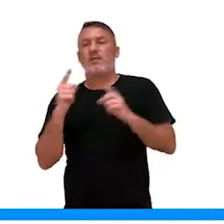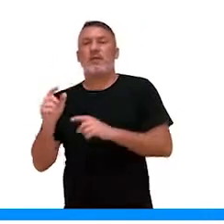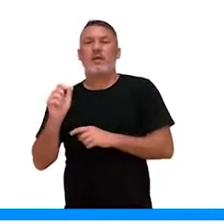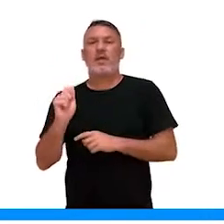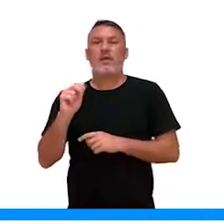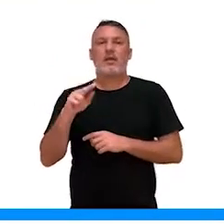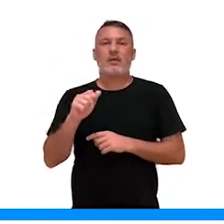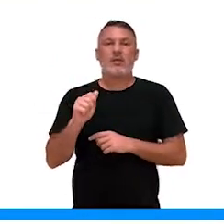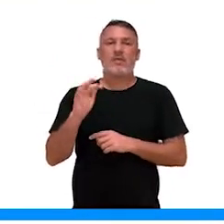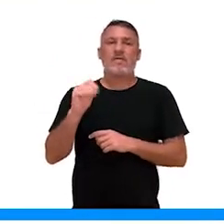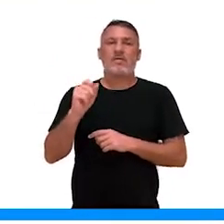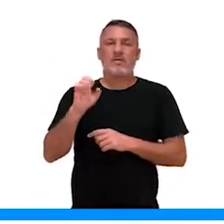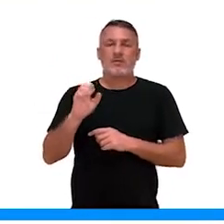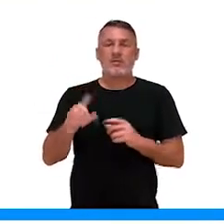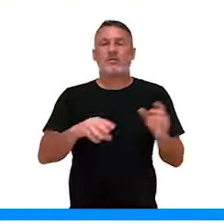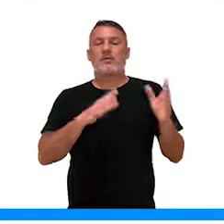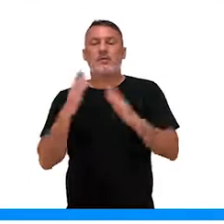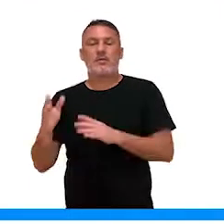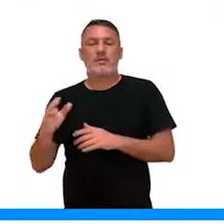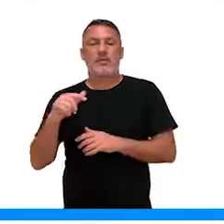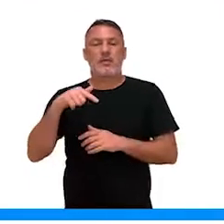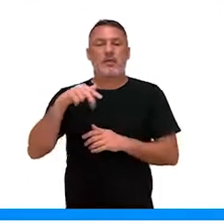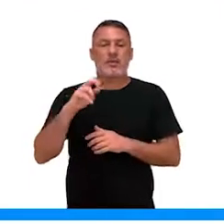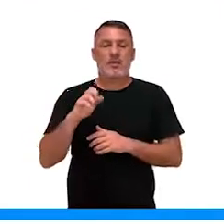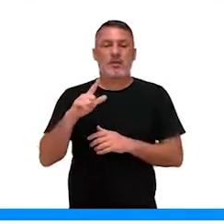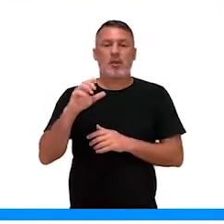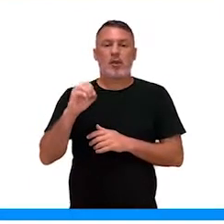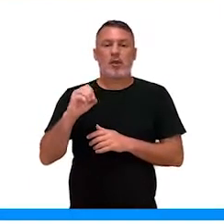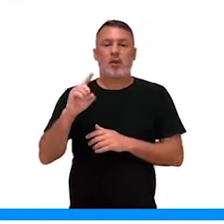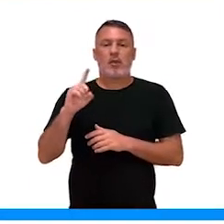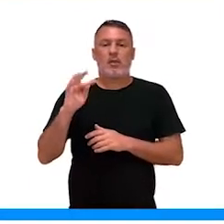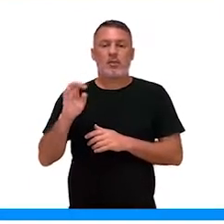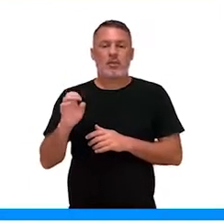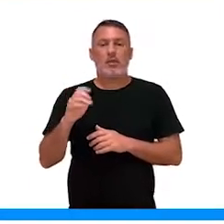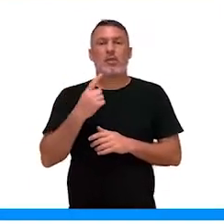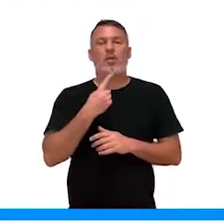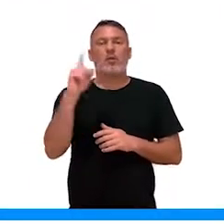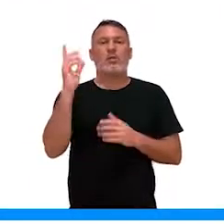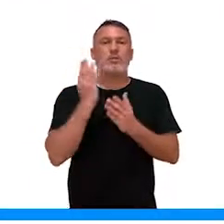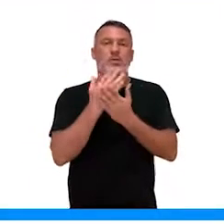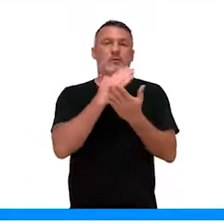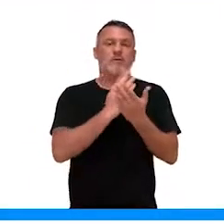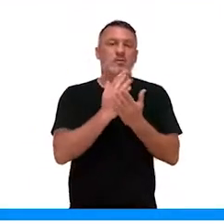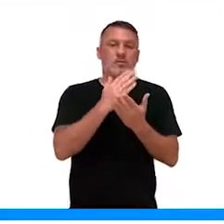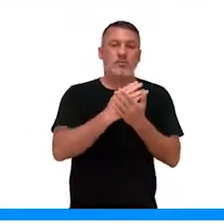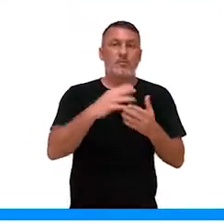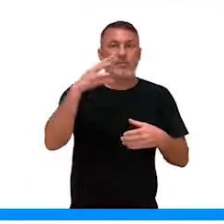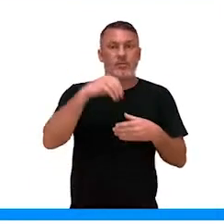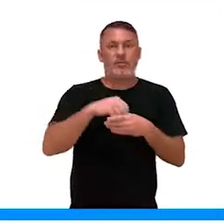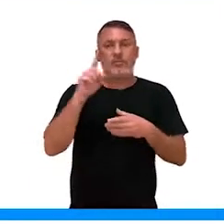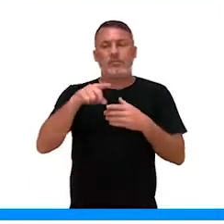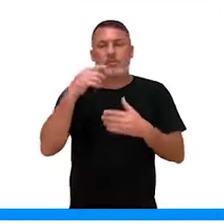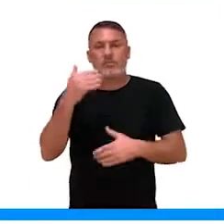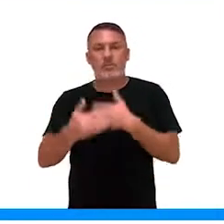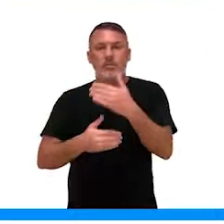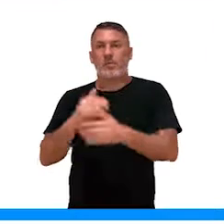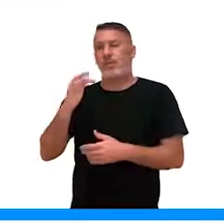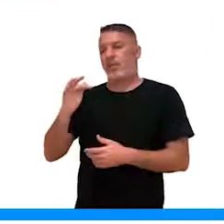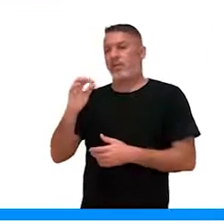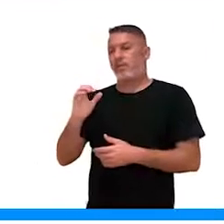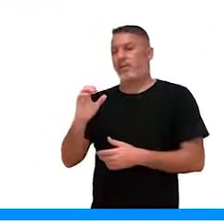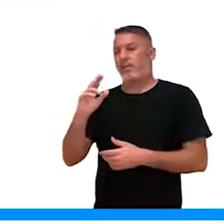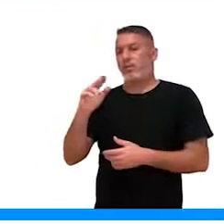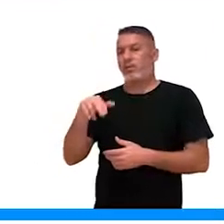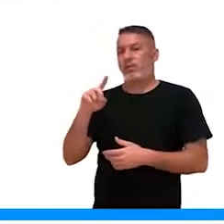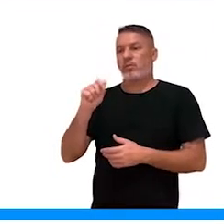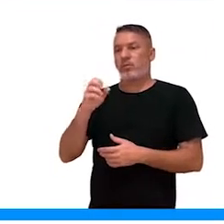metáfase vai para a anáfase, para a telófase, e acontece então a última divisão, onde nesse